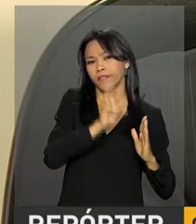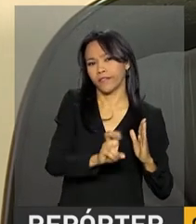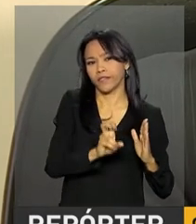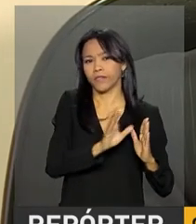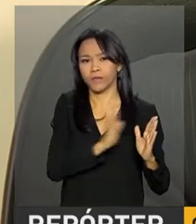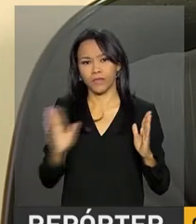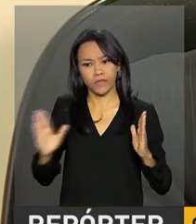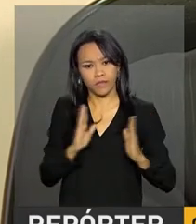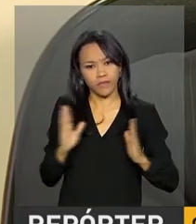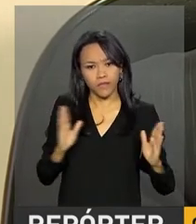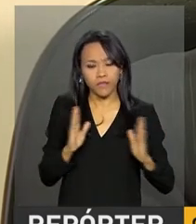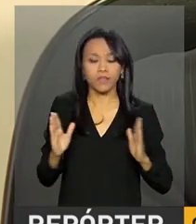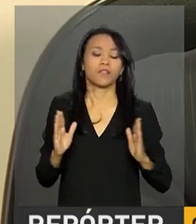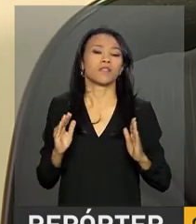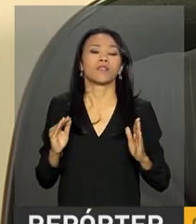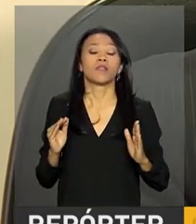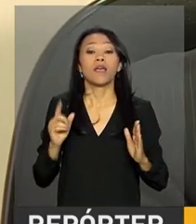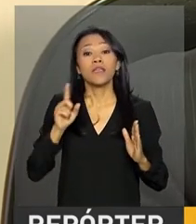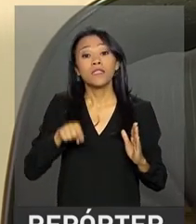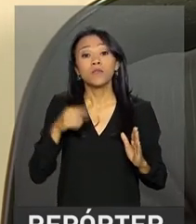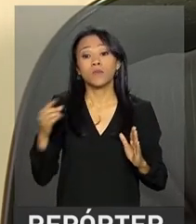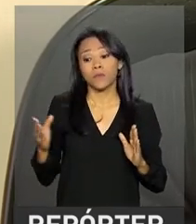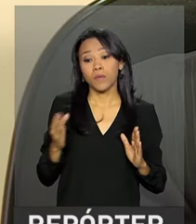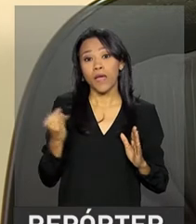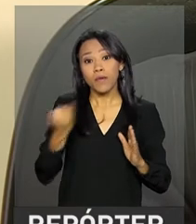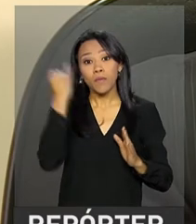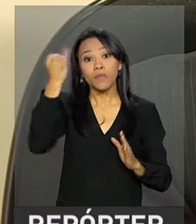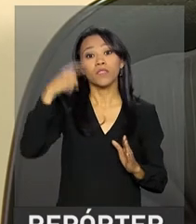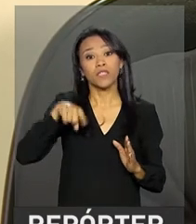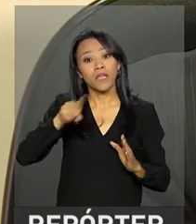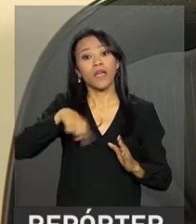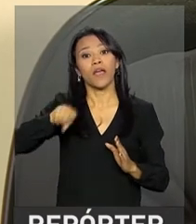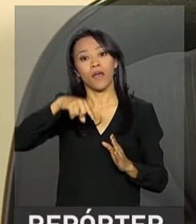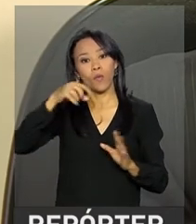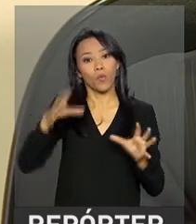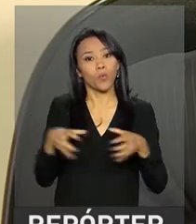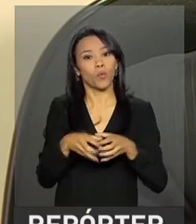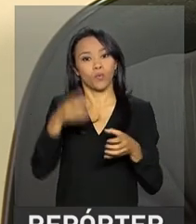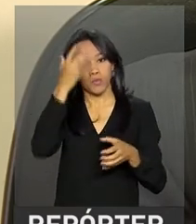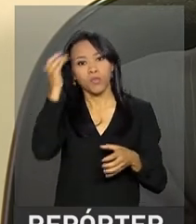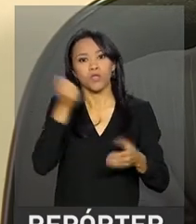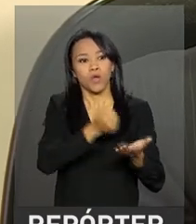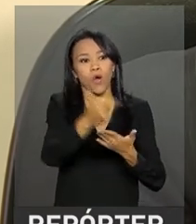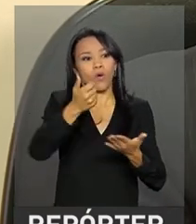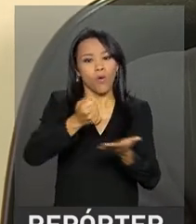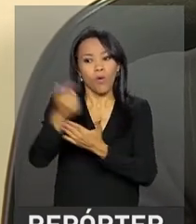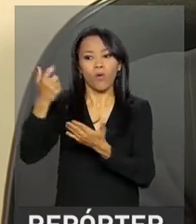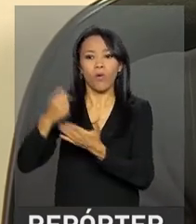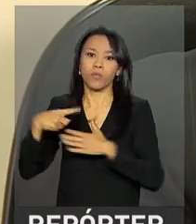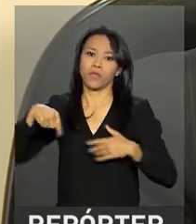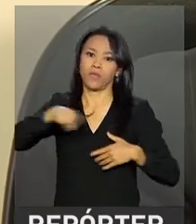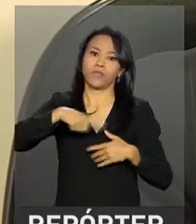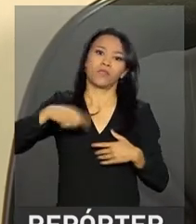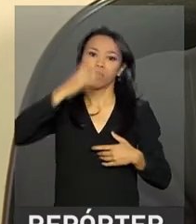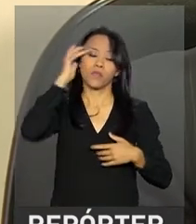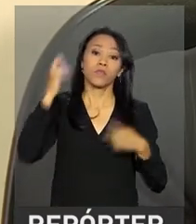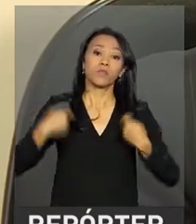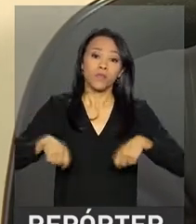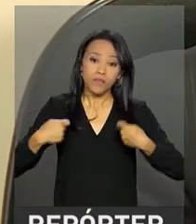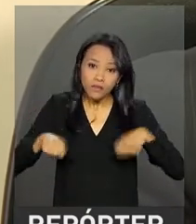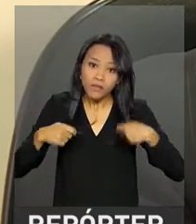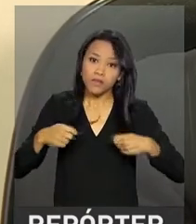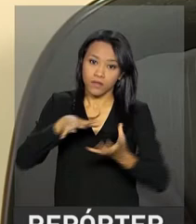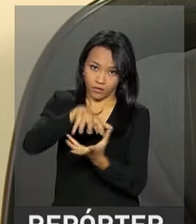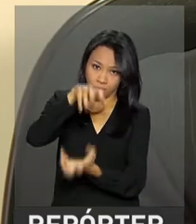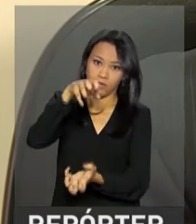então isso é muito importante porque é um segmento que consome muito né e tem necessidade de uma hora pra outra você vê um recurso